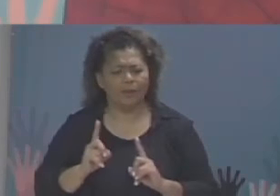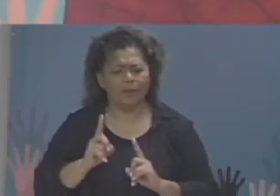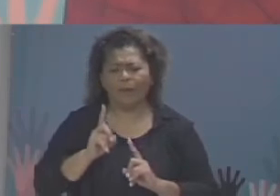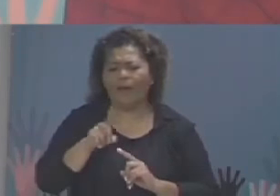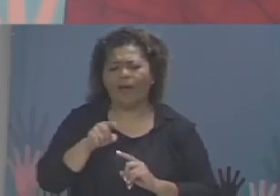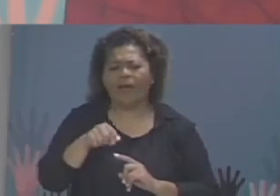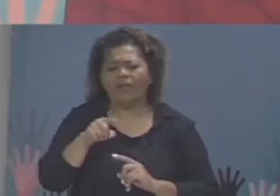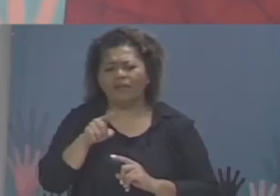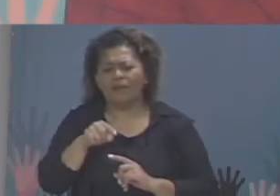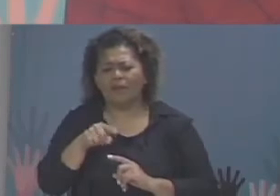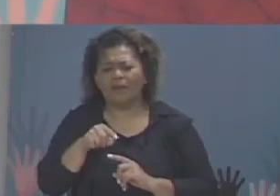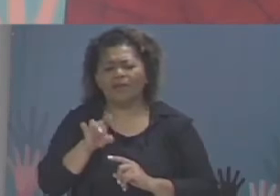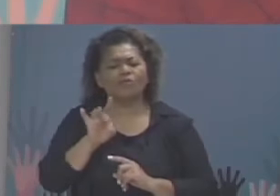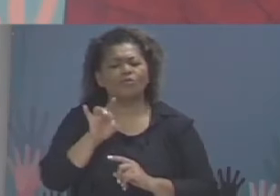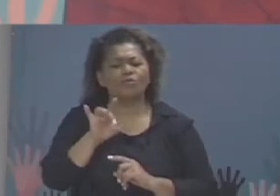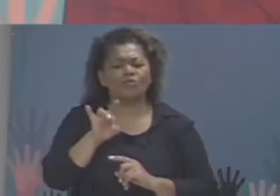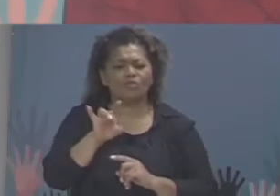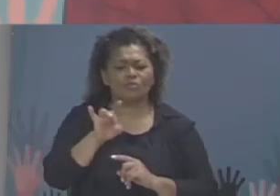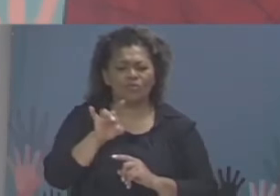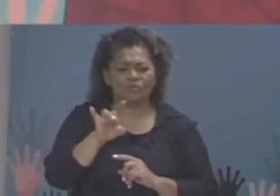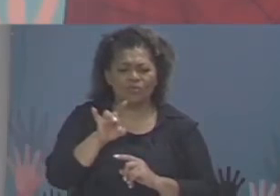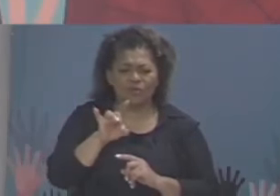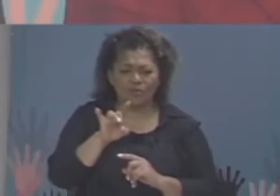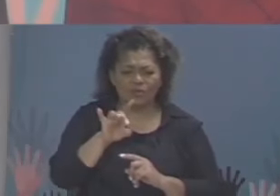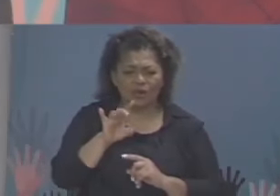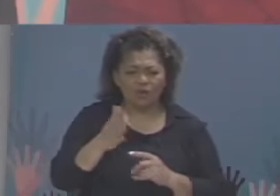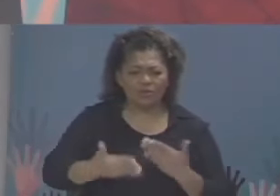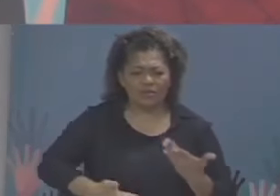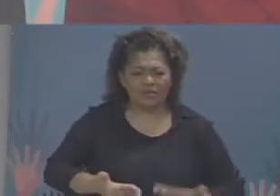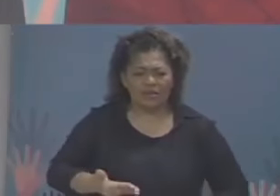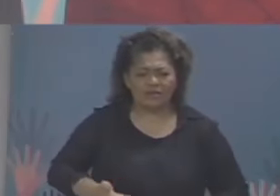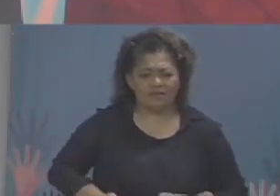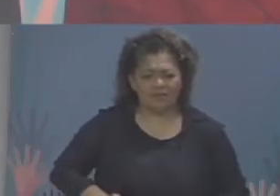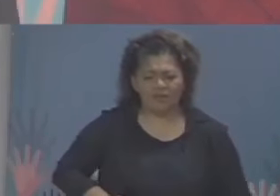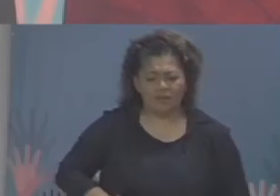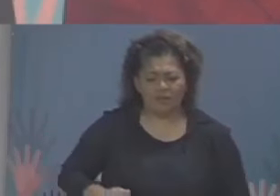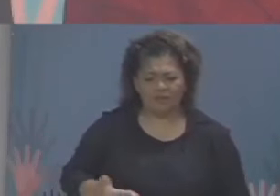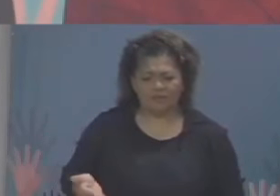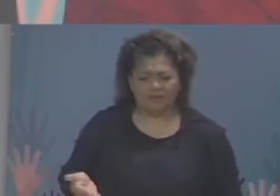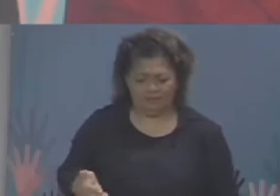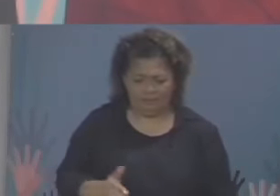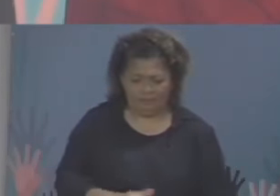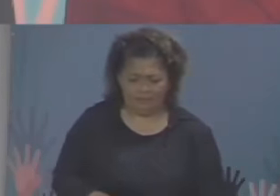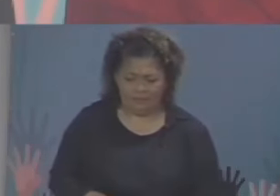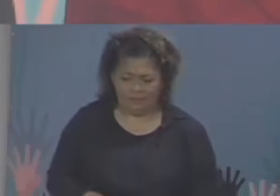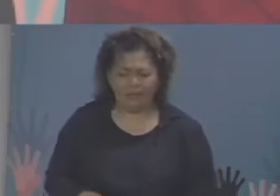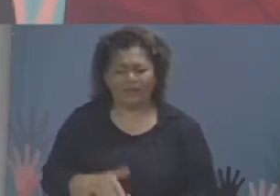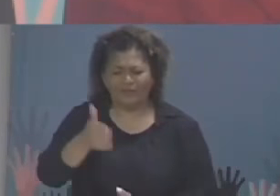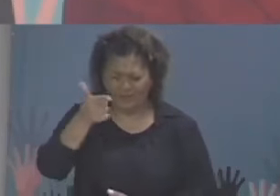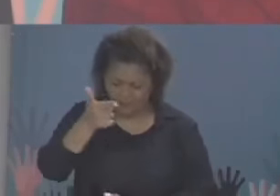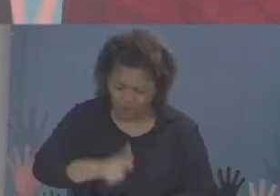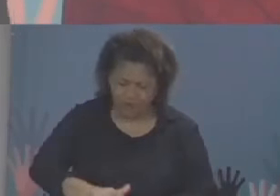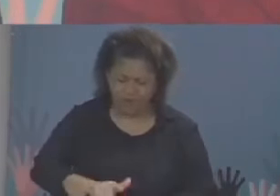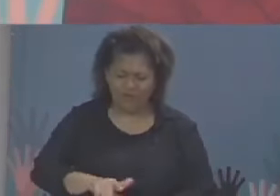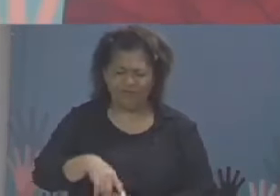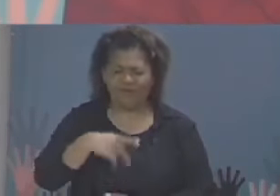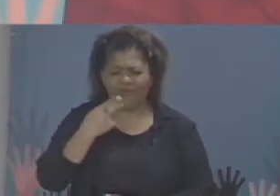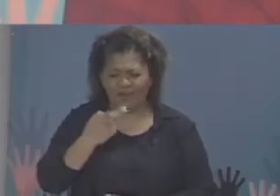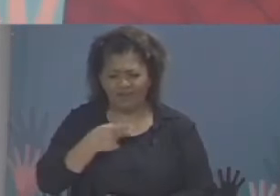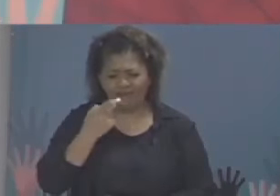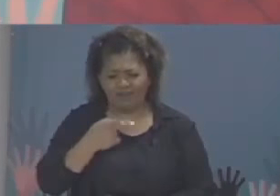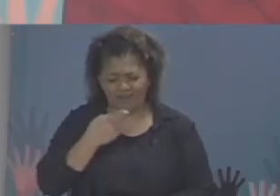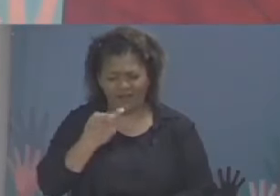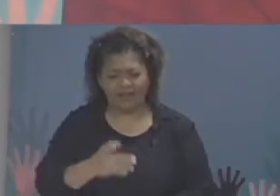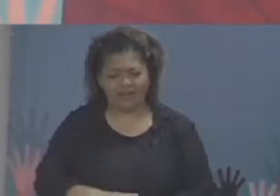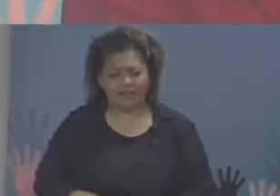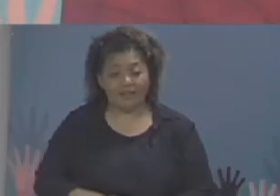não atinge, somente os CLTistas e não os trabalhadores públicos. E aí, de novo, essa cantilena de que o cuidar, eu já disse, é